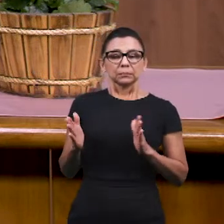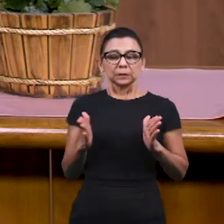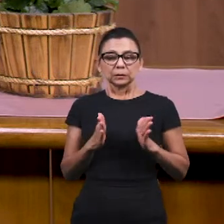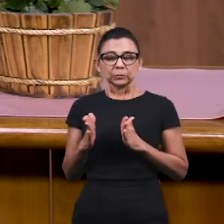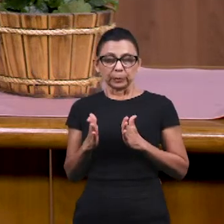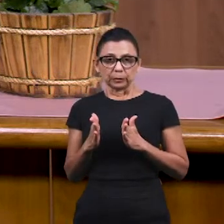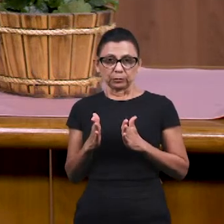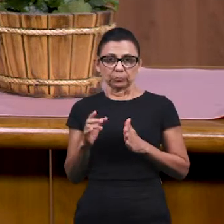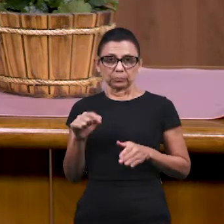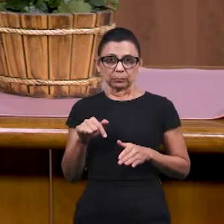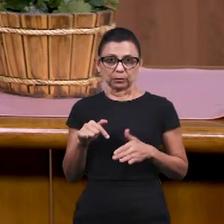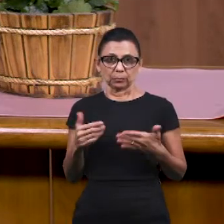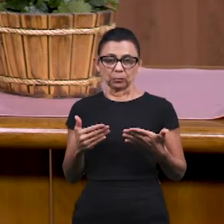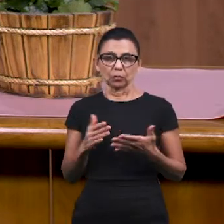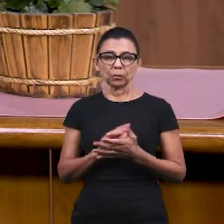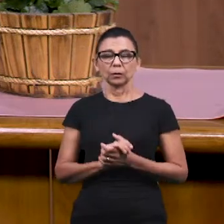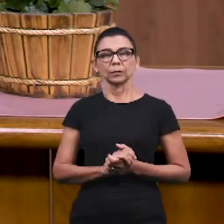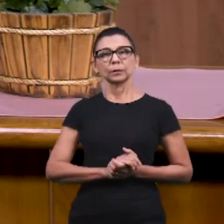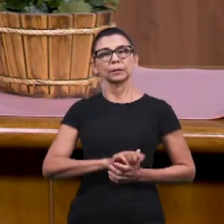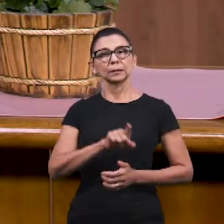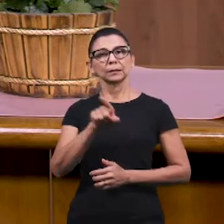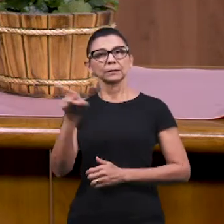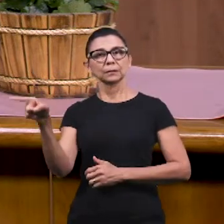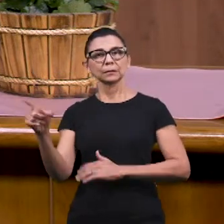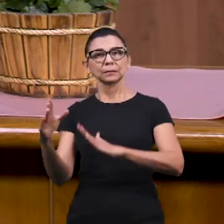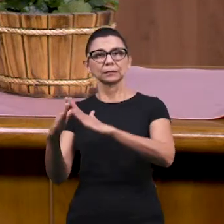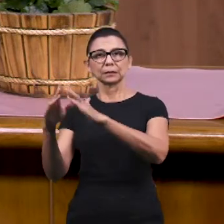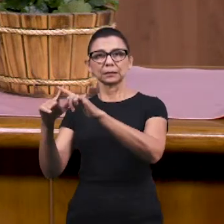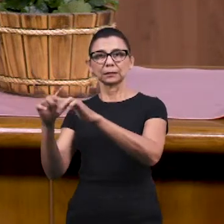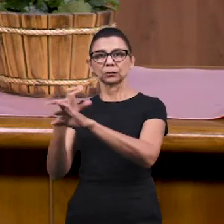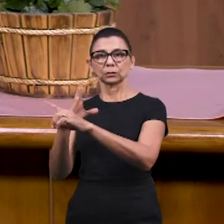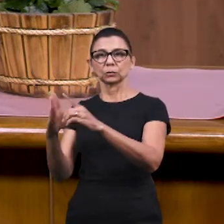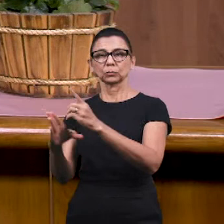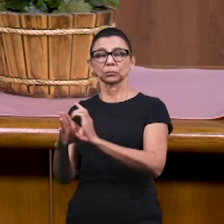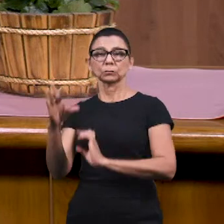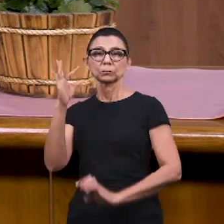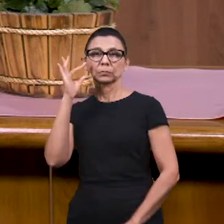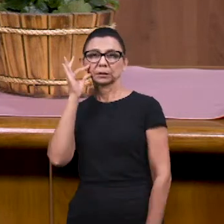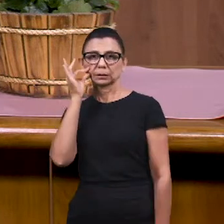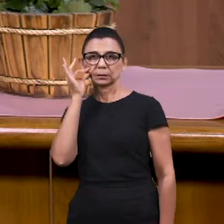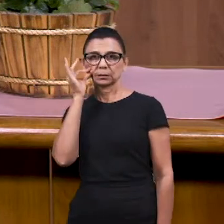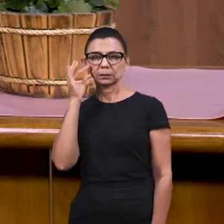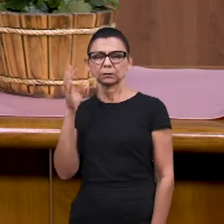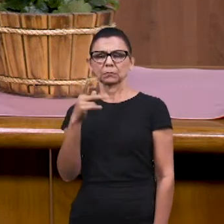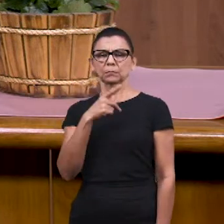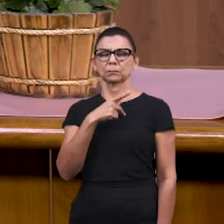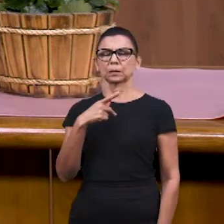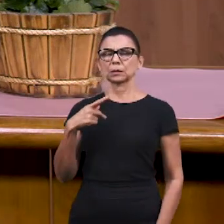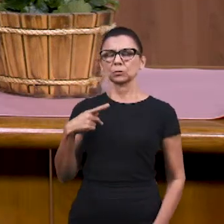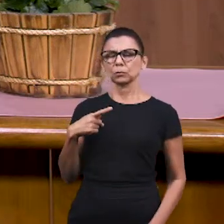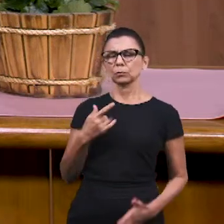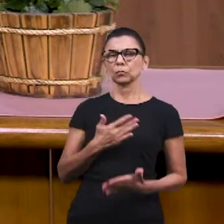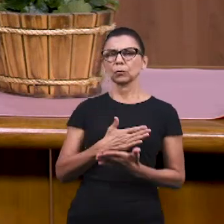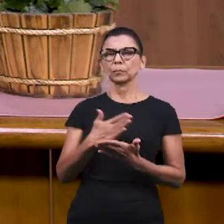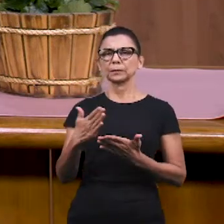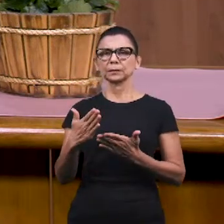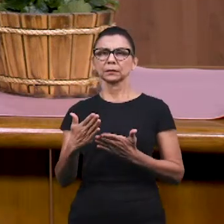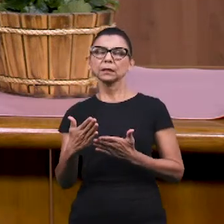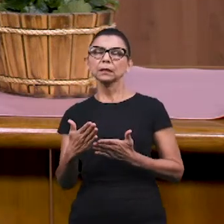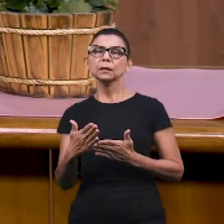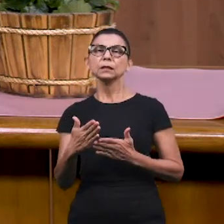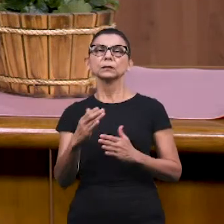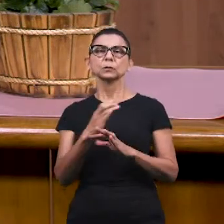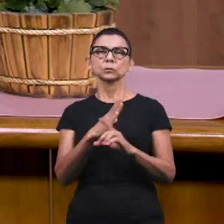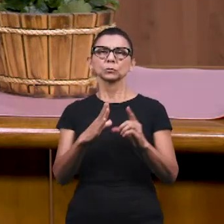nas nossas igrejas, onde estão acontecendo os cultos presenciais, os pastores já estão começando o culto, fazendo a